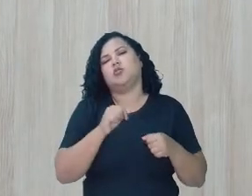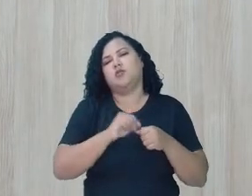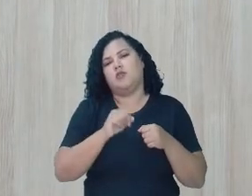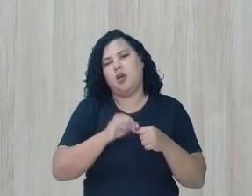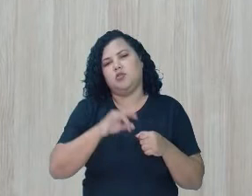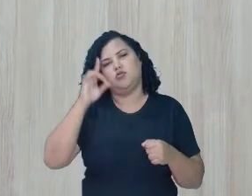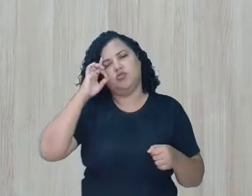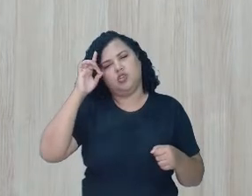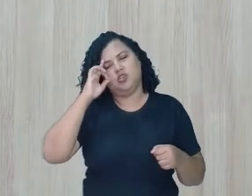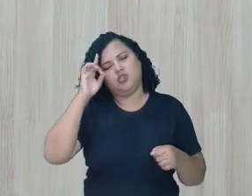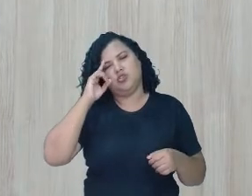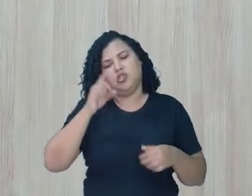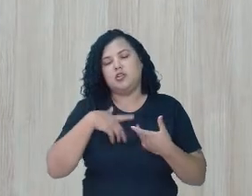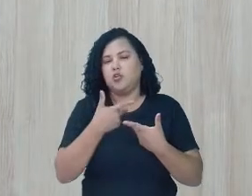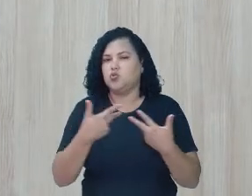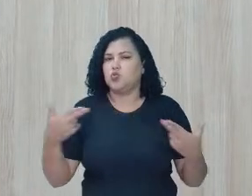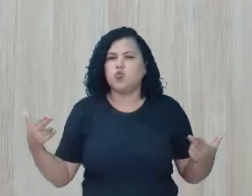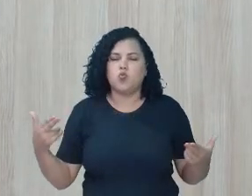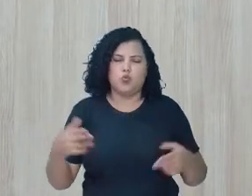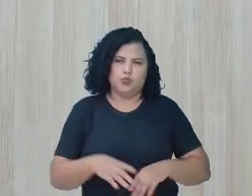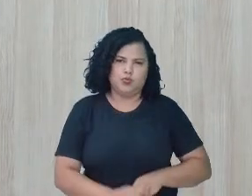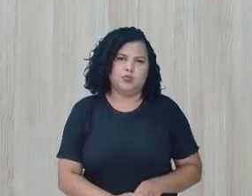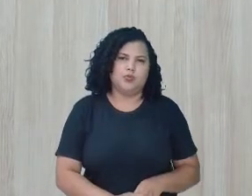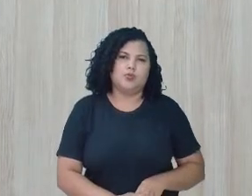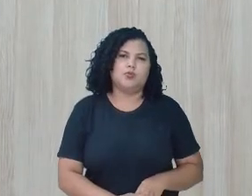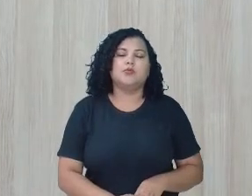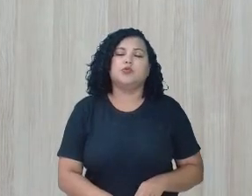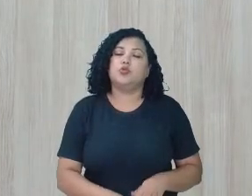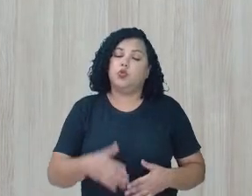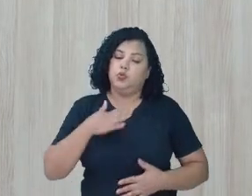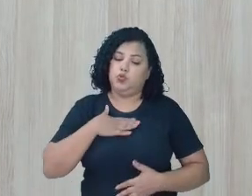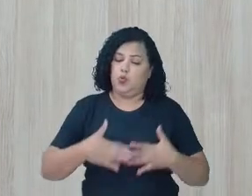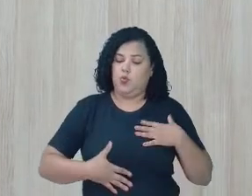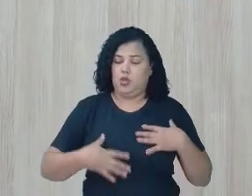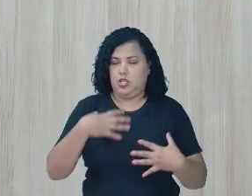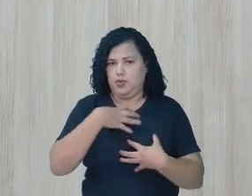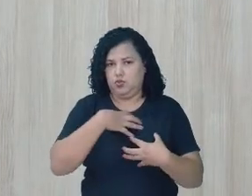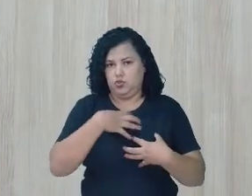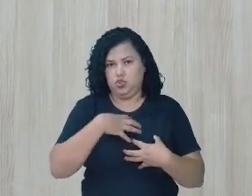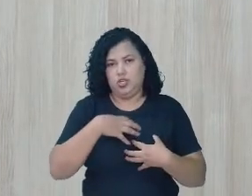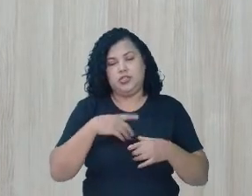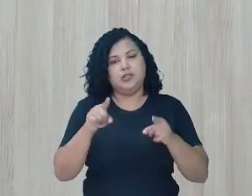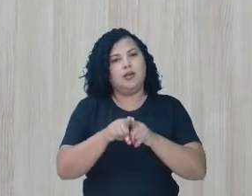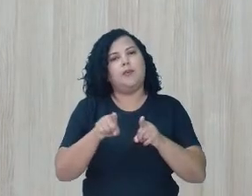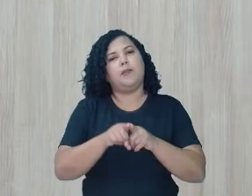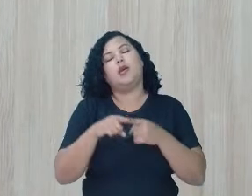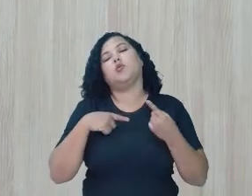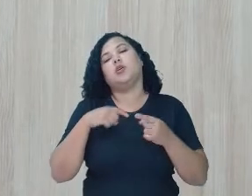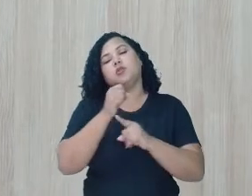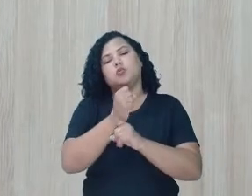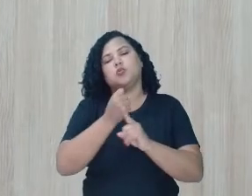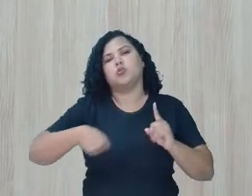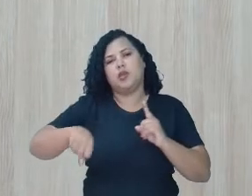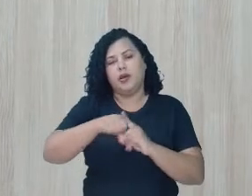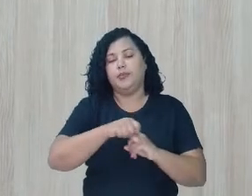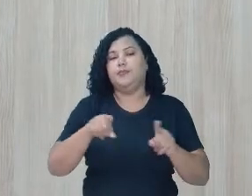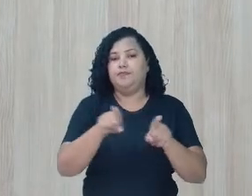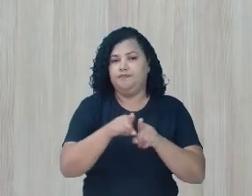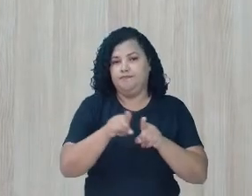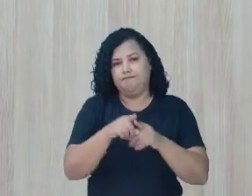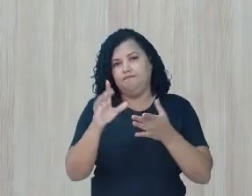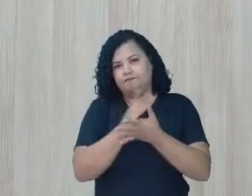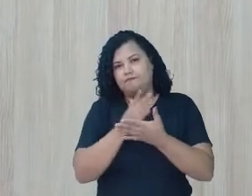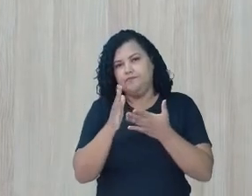somente das coisas, dos objetos, do nosso comportamento, das questões que são sociais e que